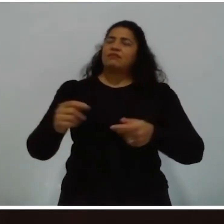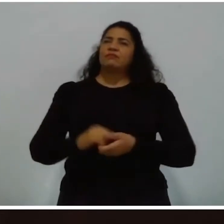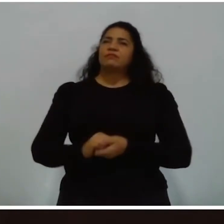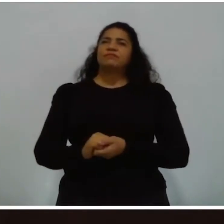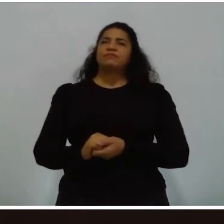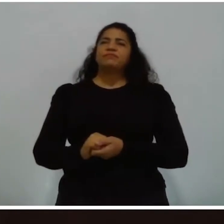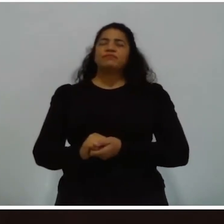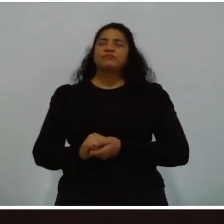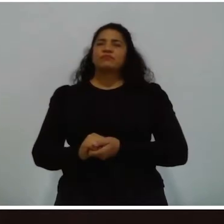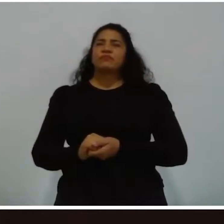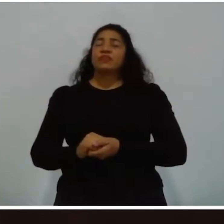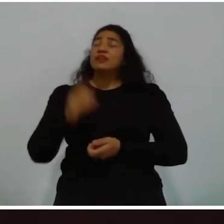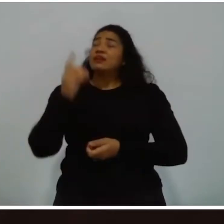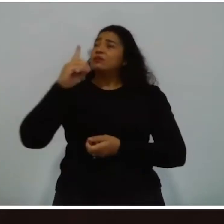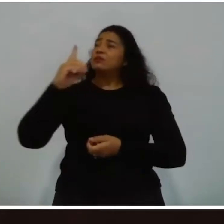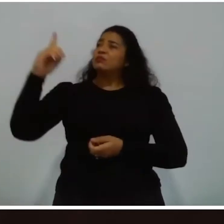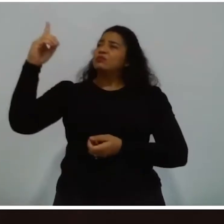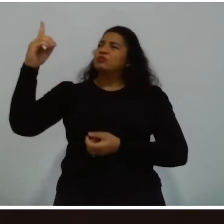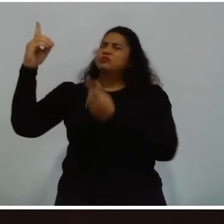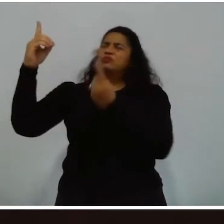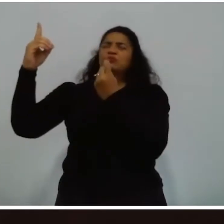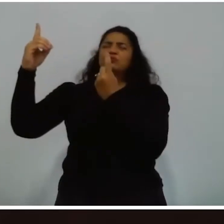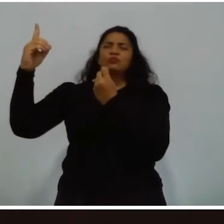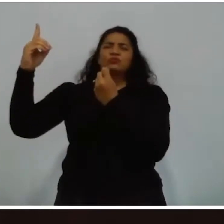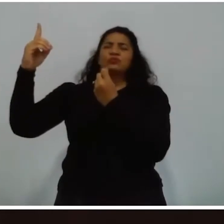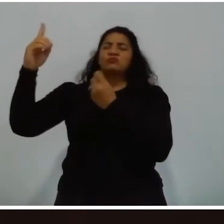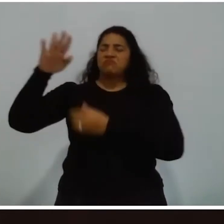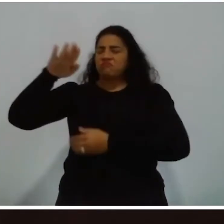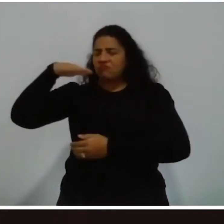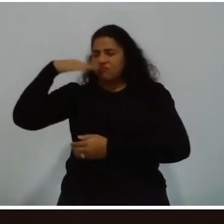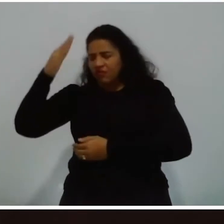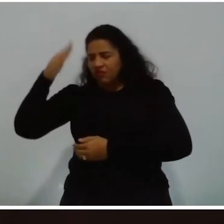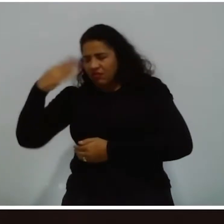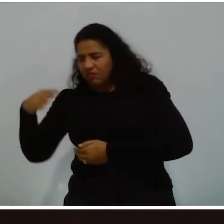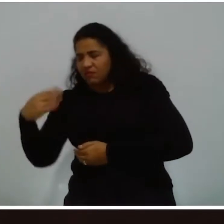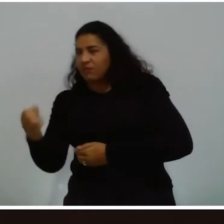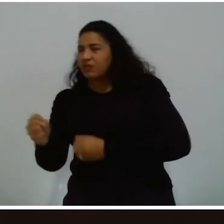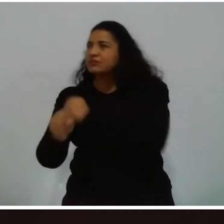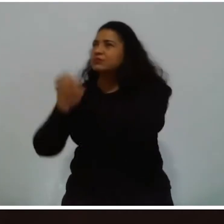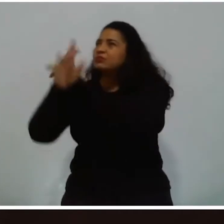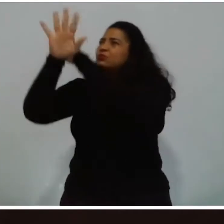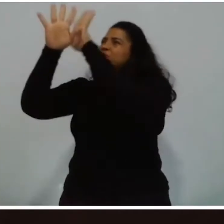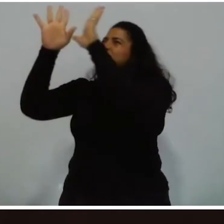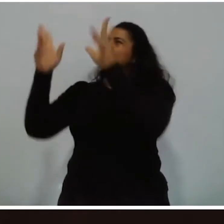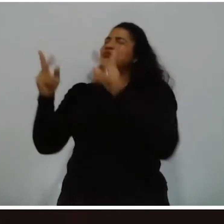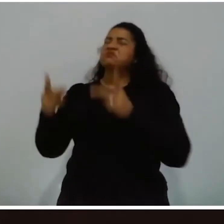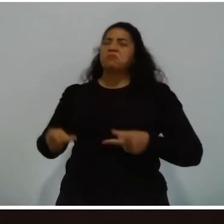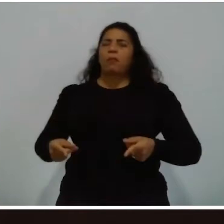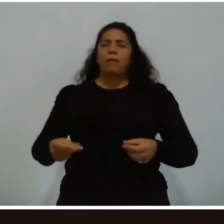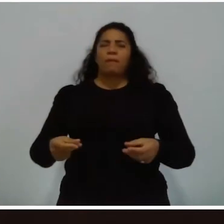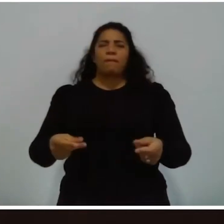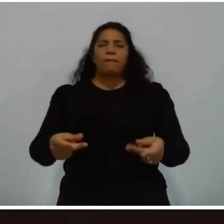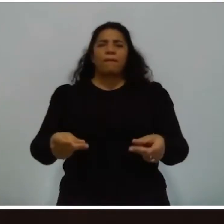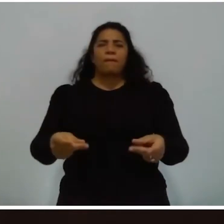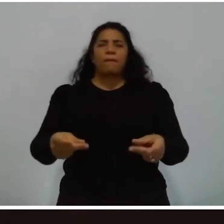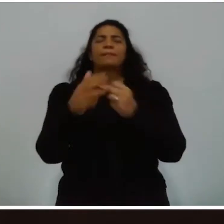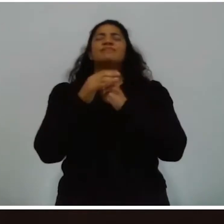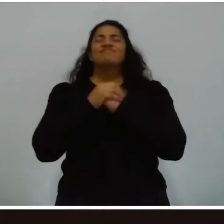honra e glória pelos séculos dos séculos. Amém. E o livro de Judas